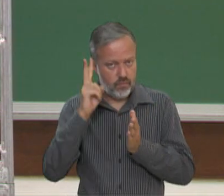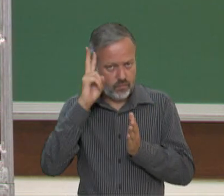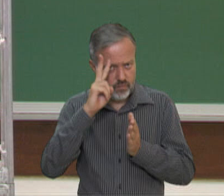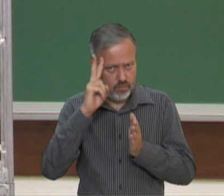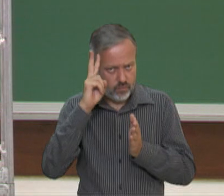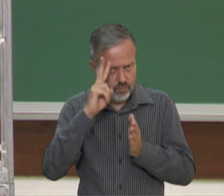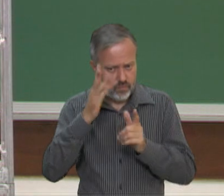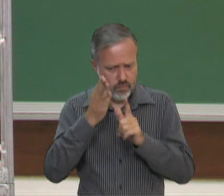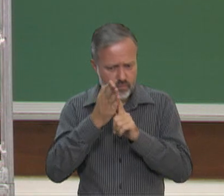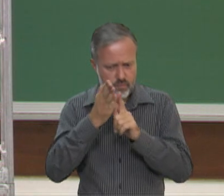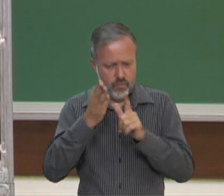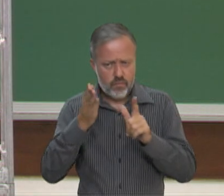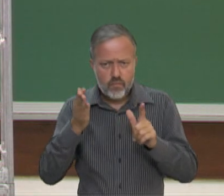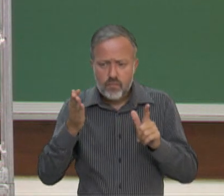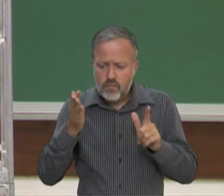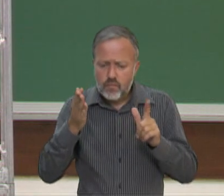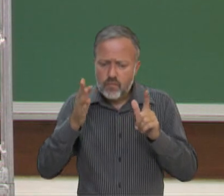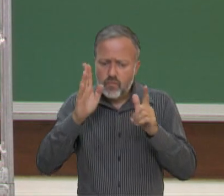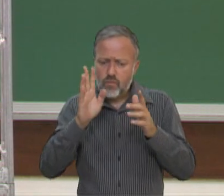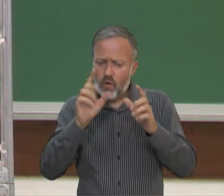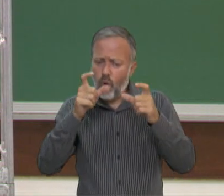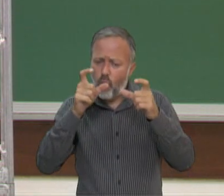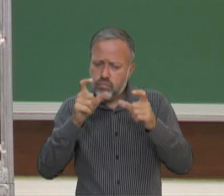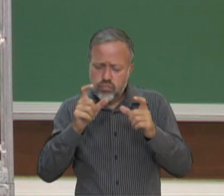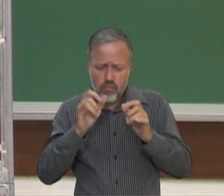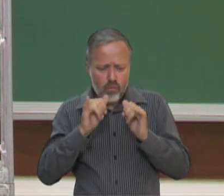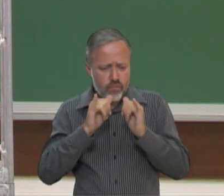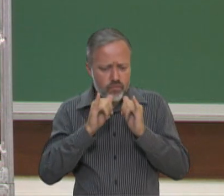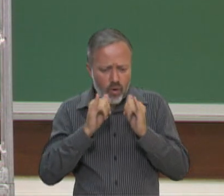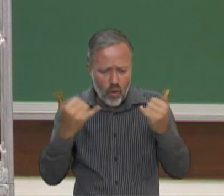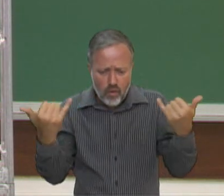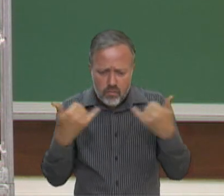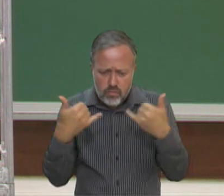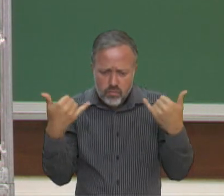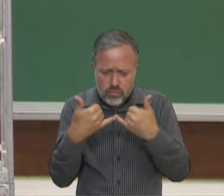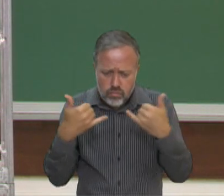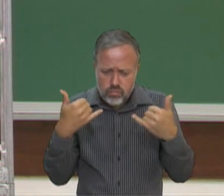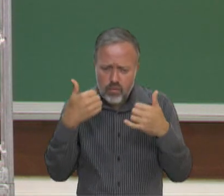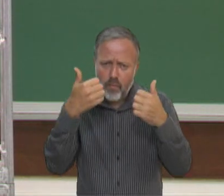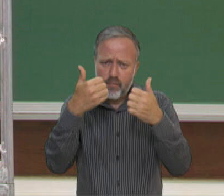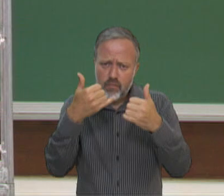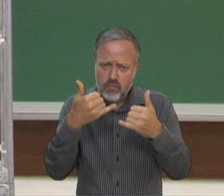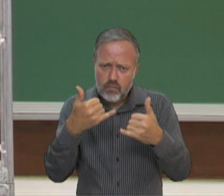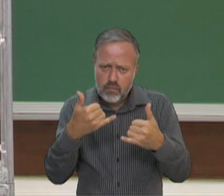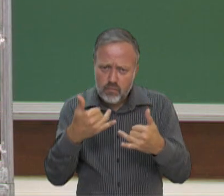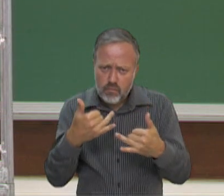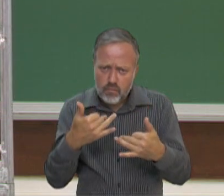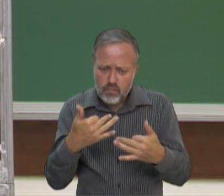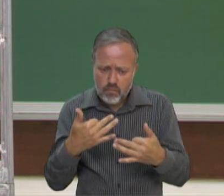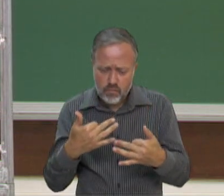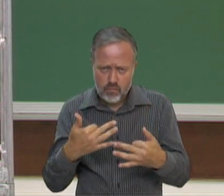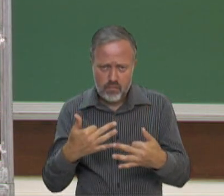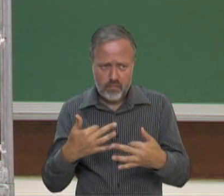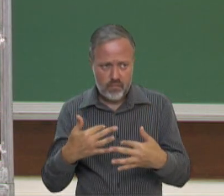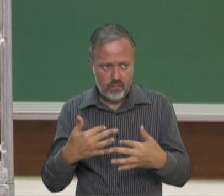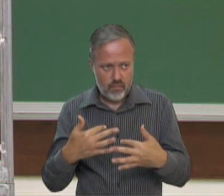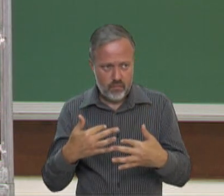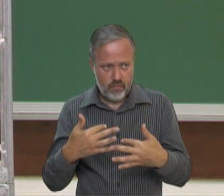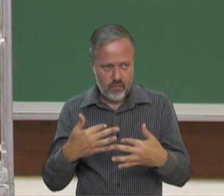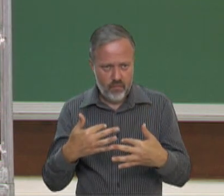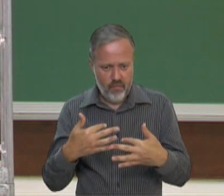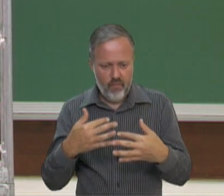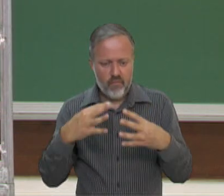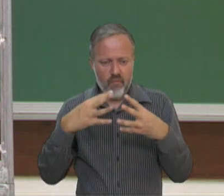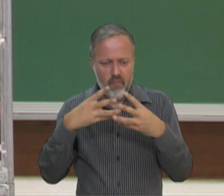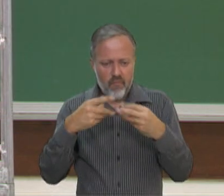notícia onde estão as informações bem definidas, bem estruturadas, bem explicadas,